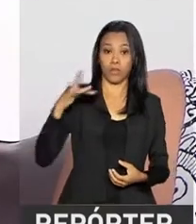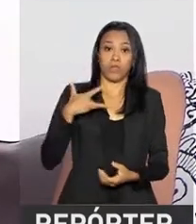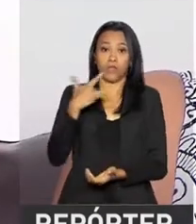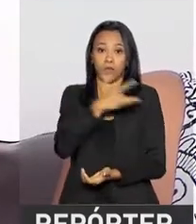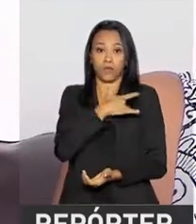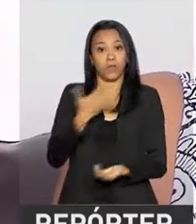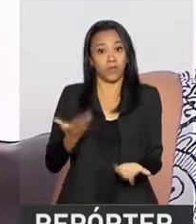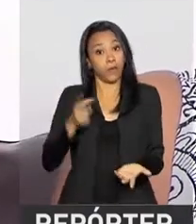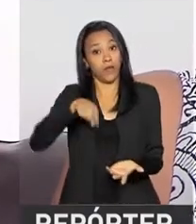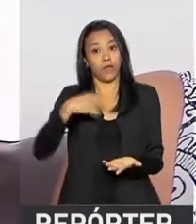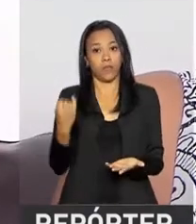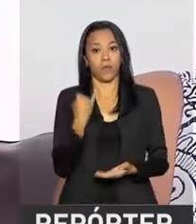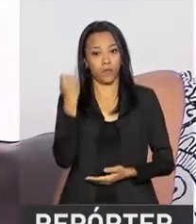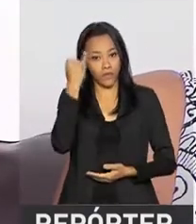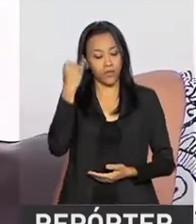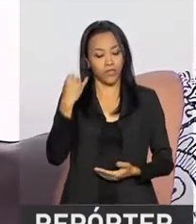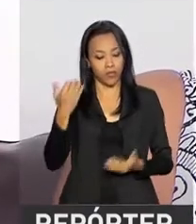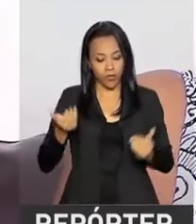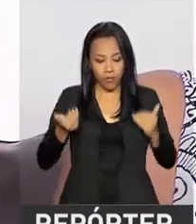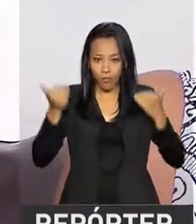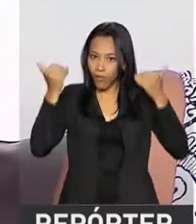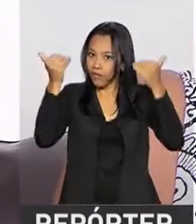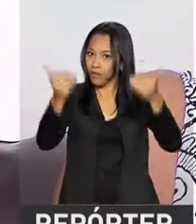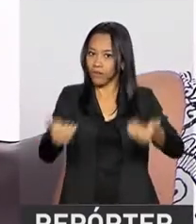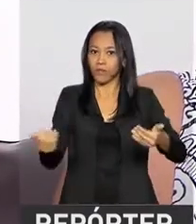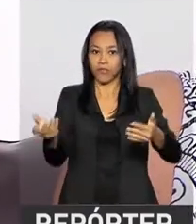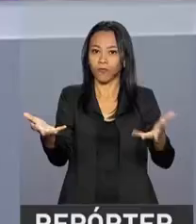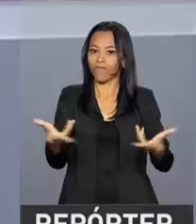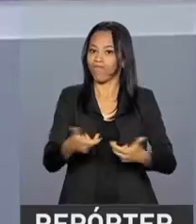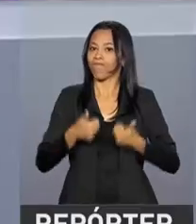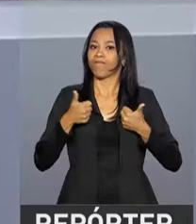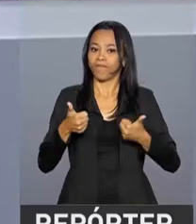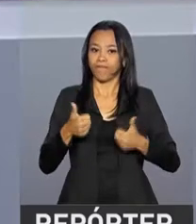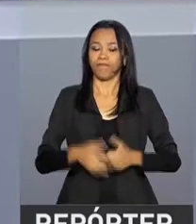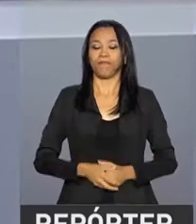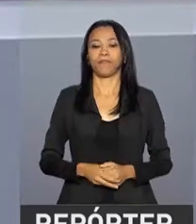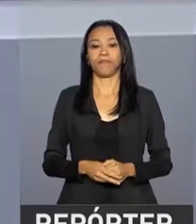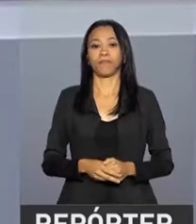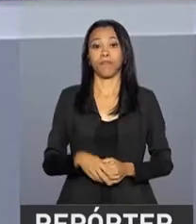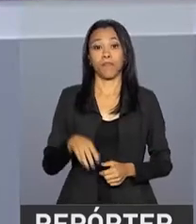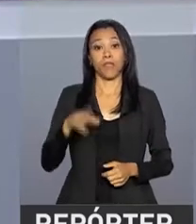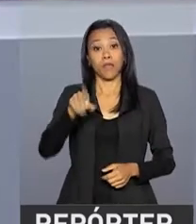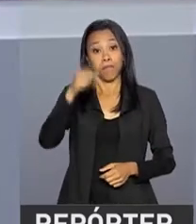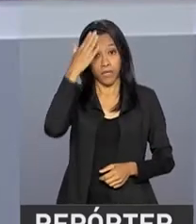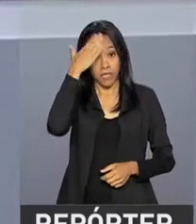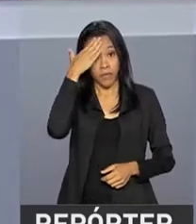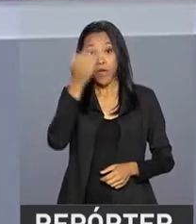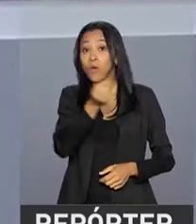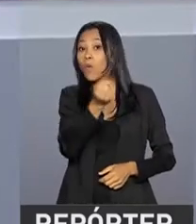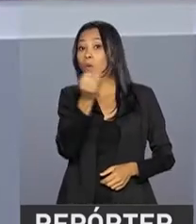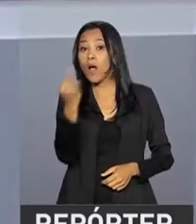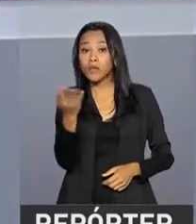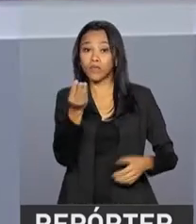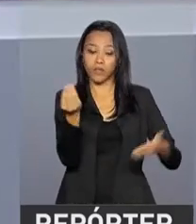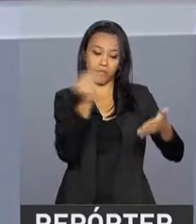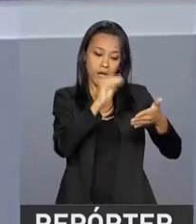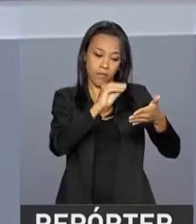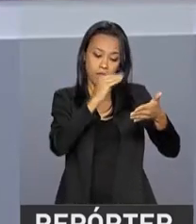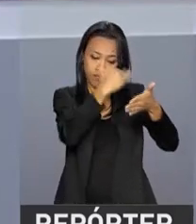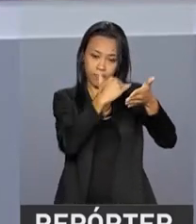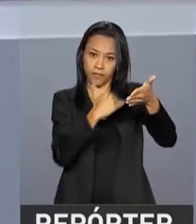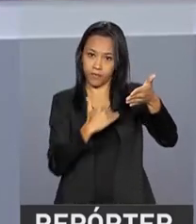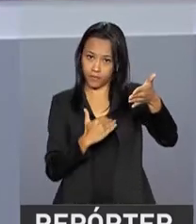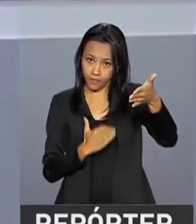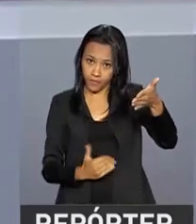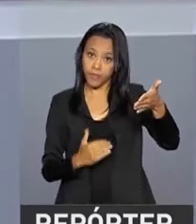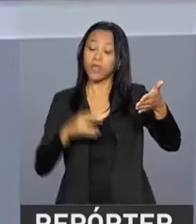importantíssimo é um avanço assim considerável para saber quais procedimentos foram incluídos na lista de cobertura